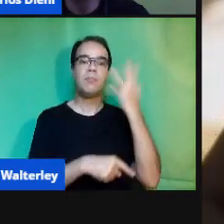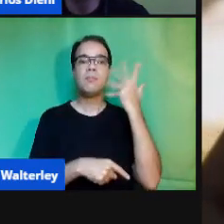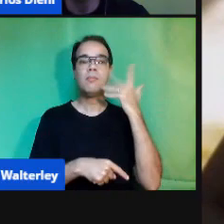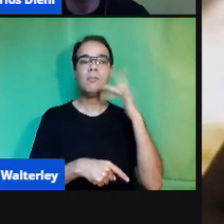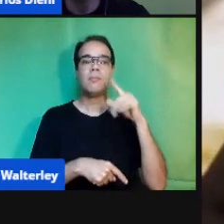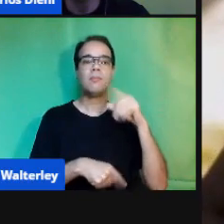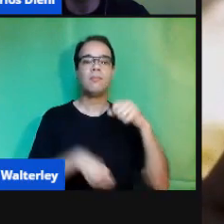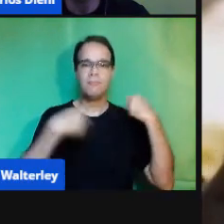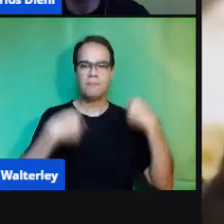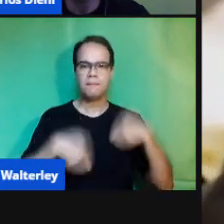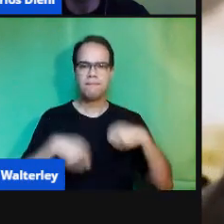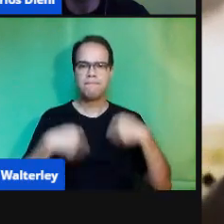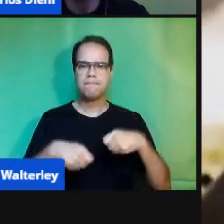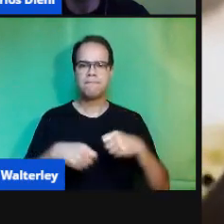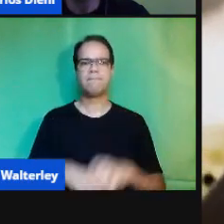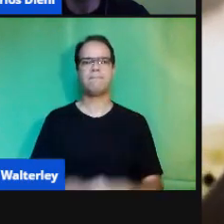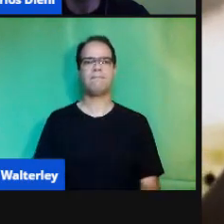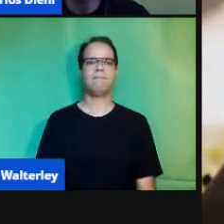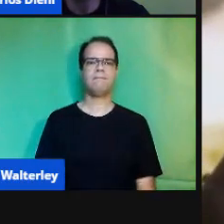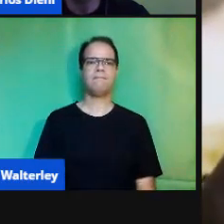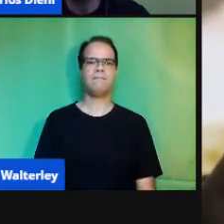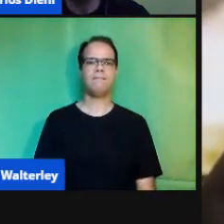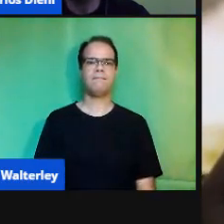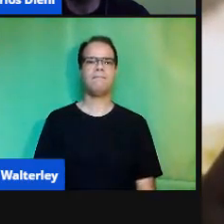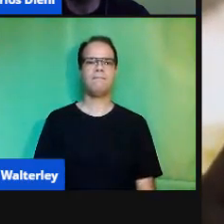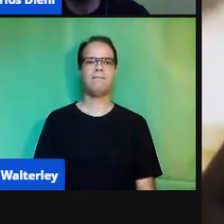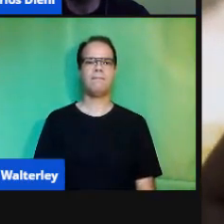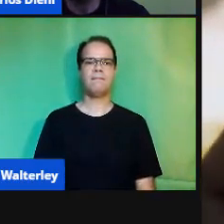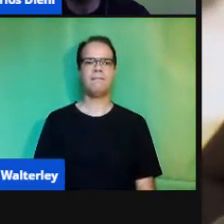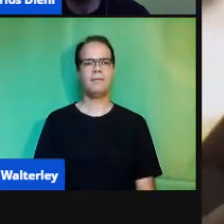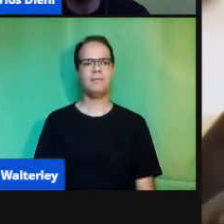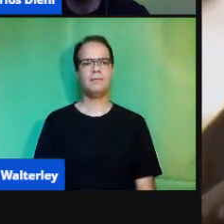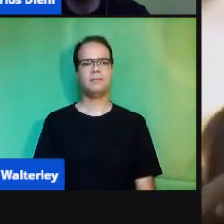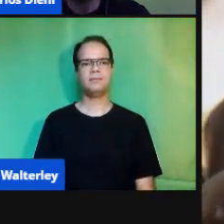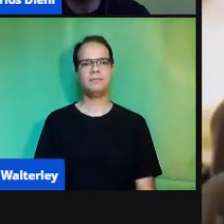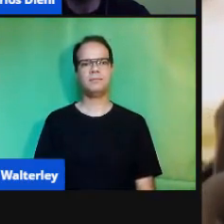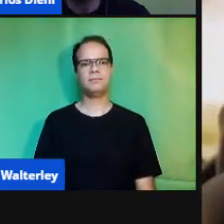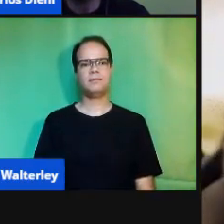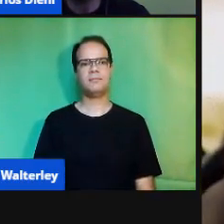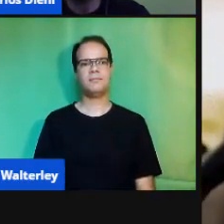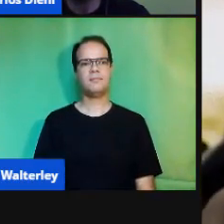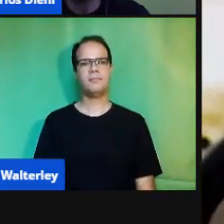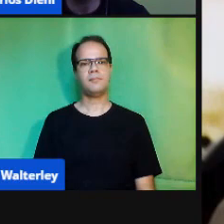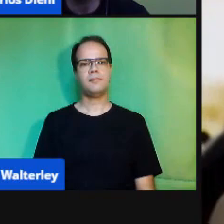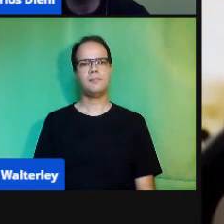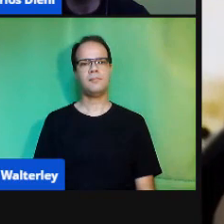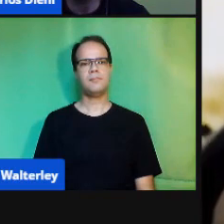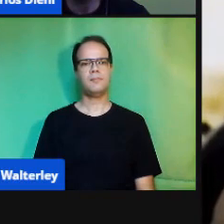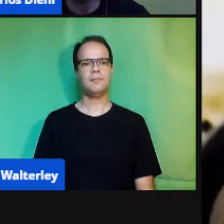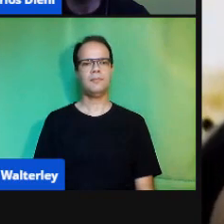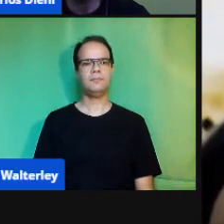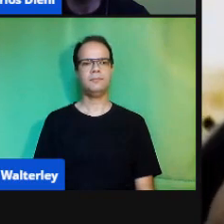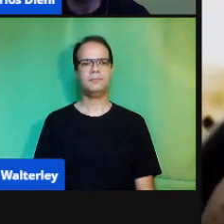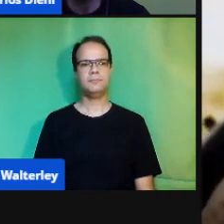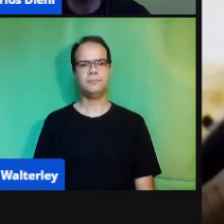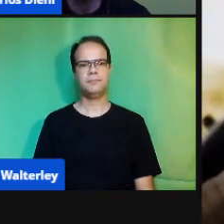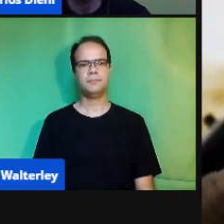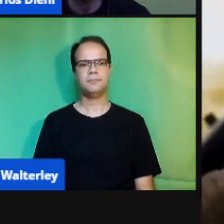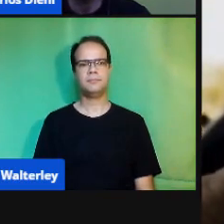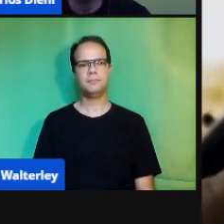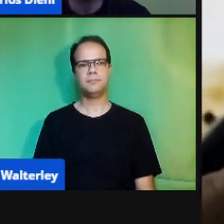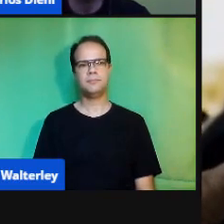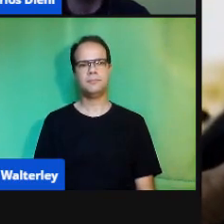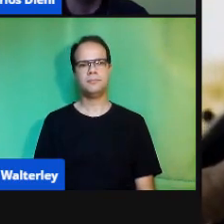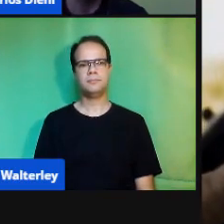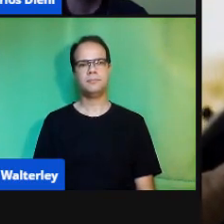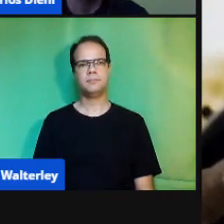Que fofo, olha a lua. A mãozinha, filha. É, você ainda não bebe isso aqui no copinho, mas você ainda vai beber um dia,